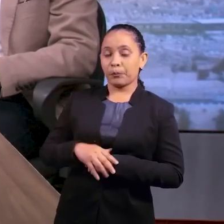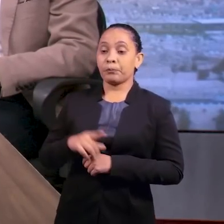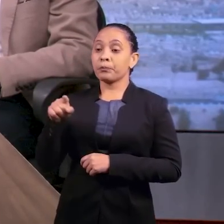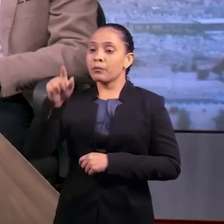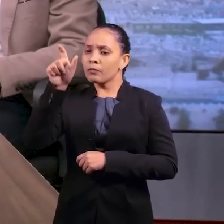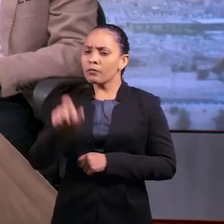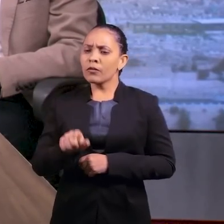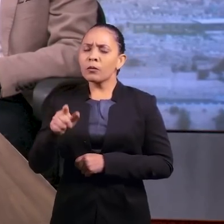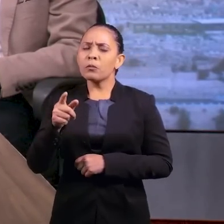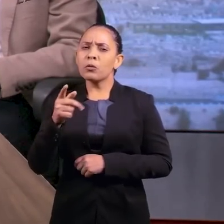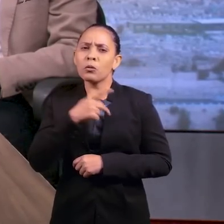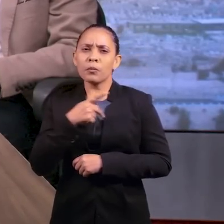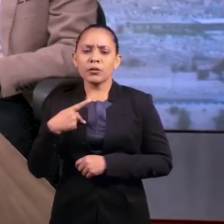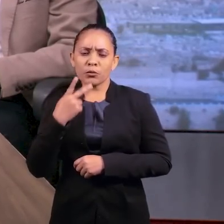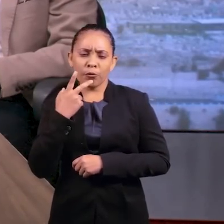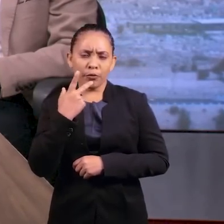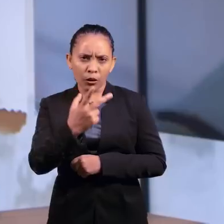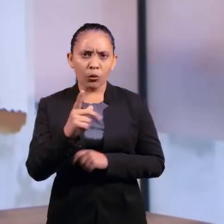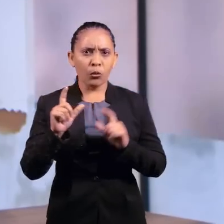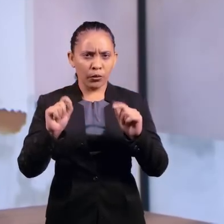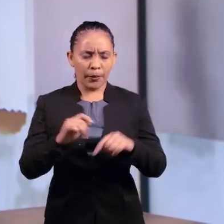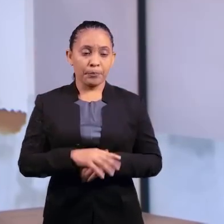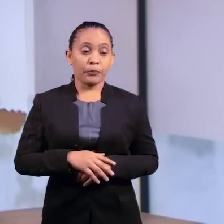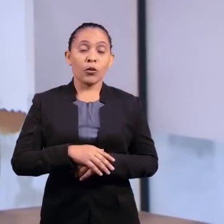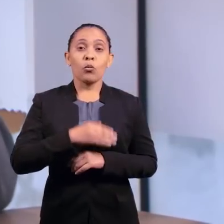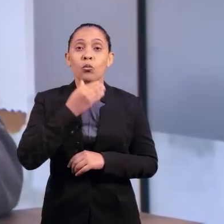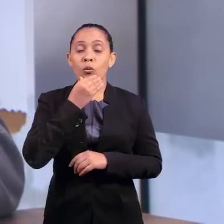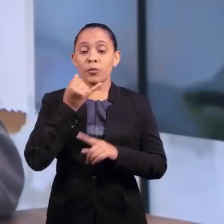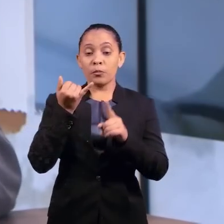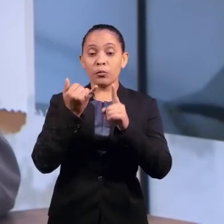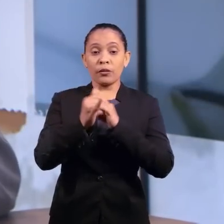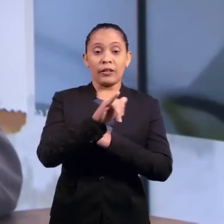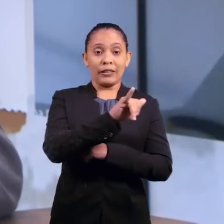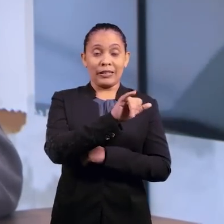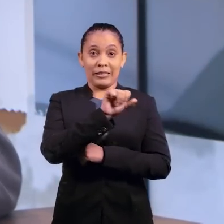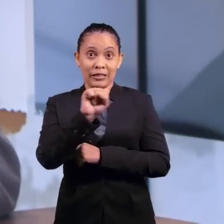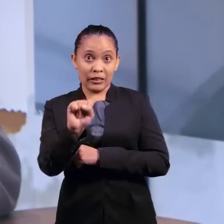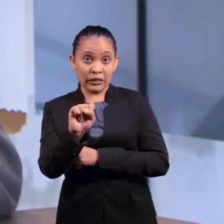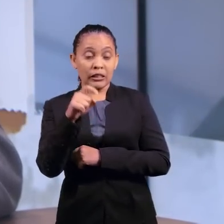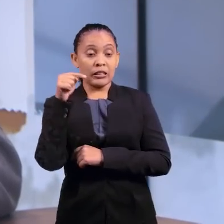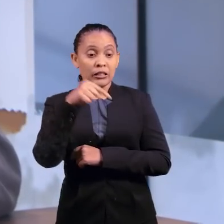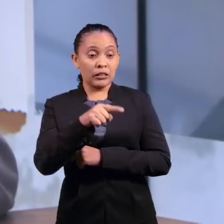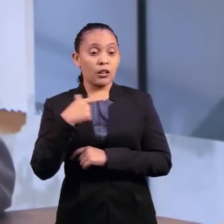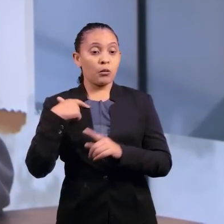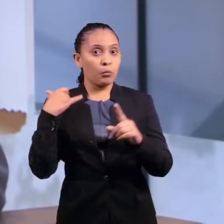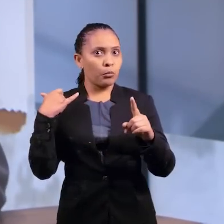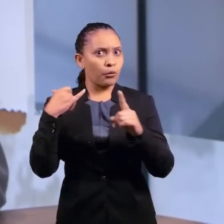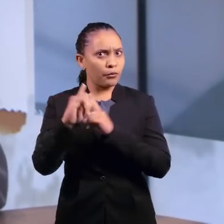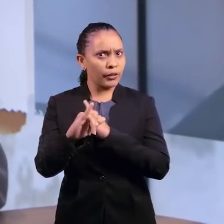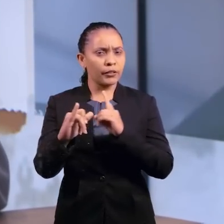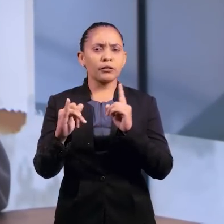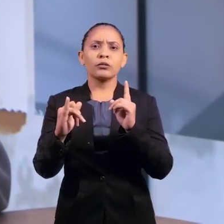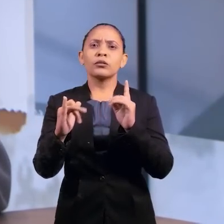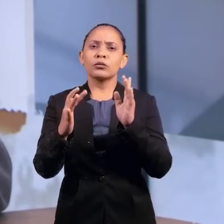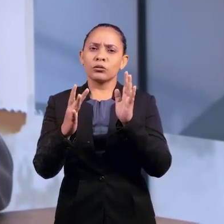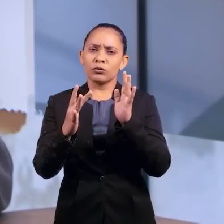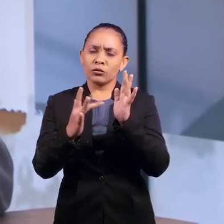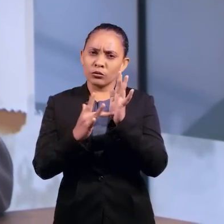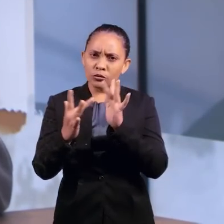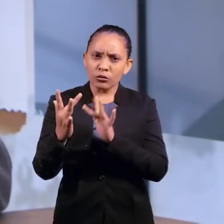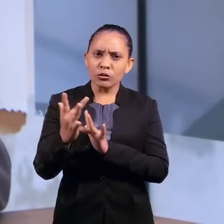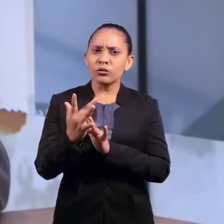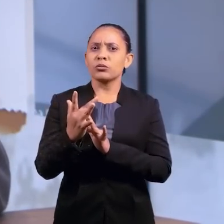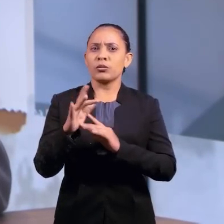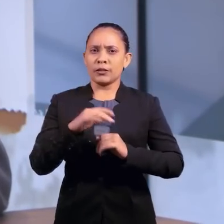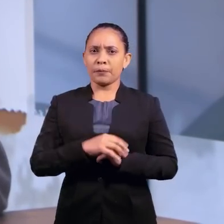Fábio acabou de dizer, o profeta Isaías, quando ele profetiza acerca do Senhor Jesus no capítulo 53, é